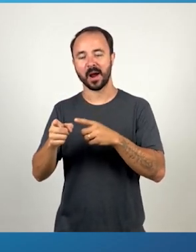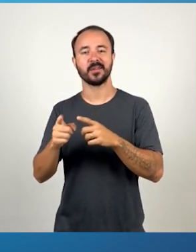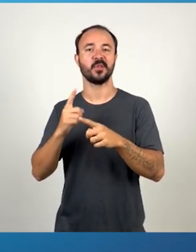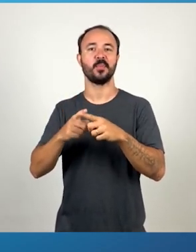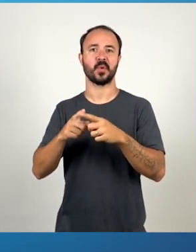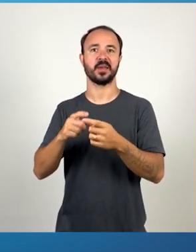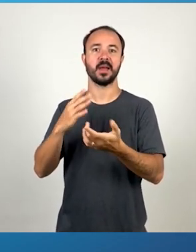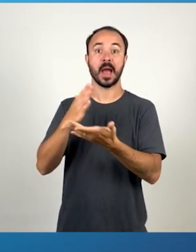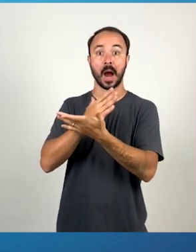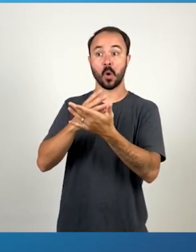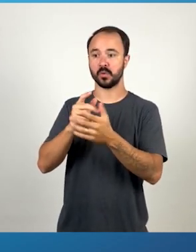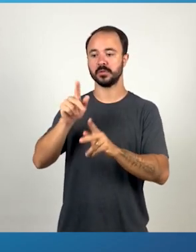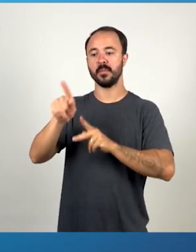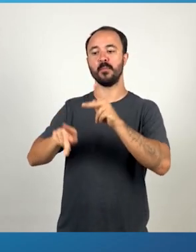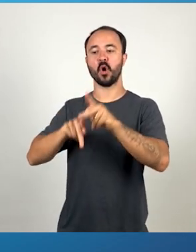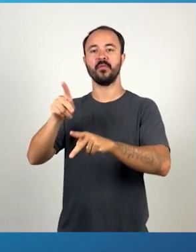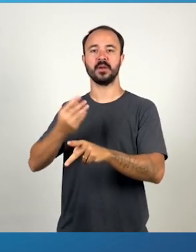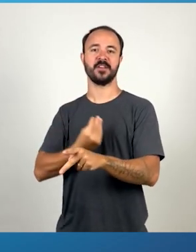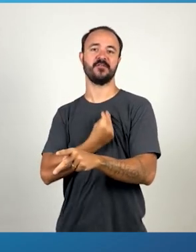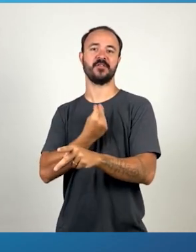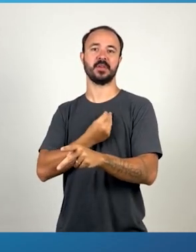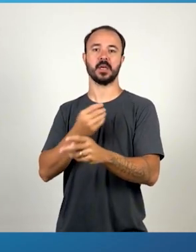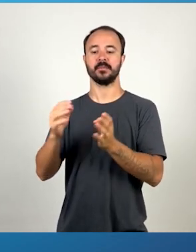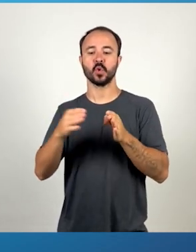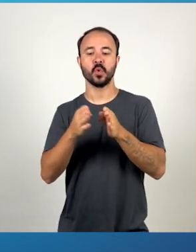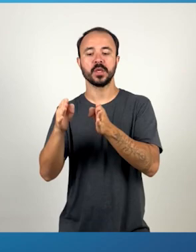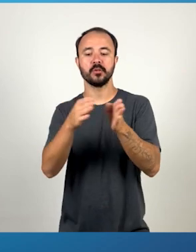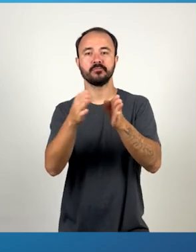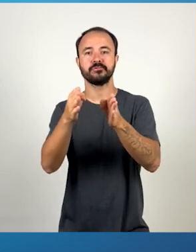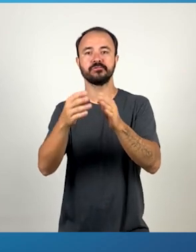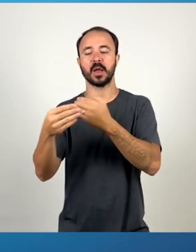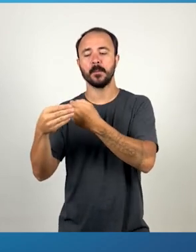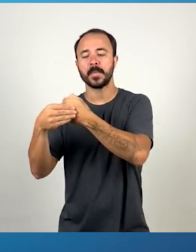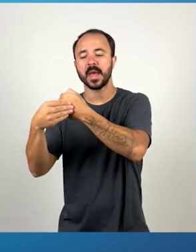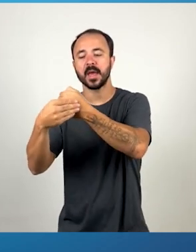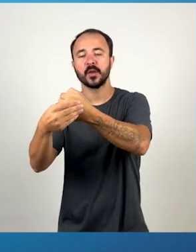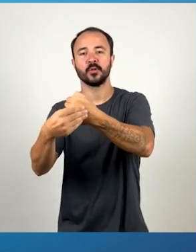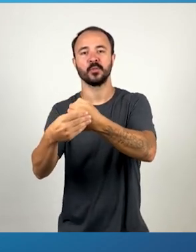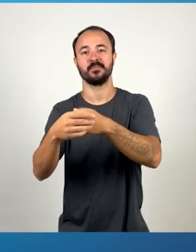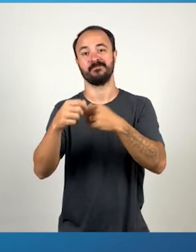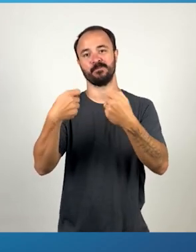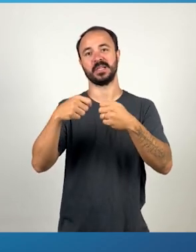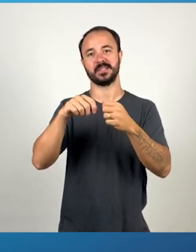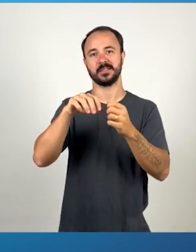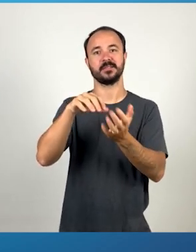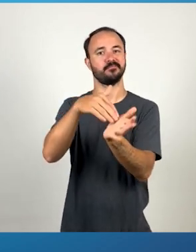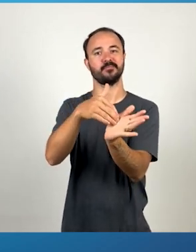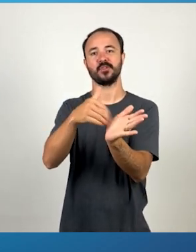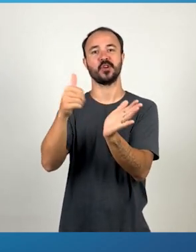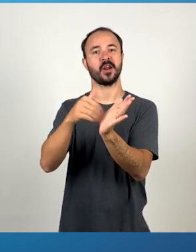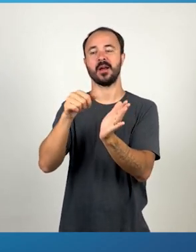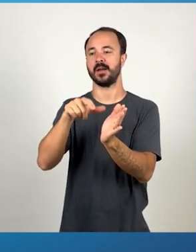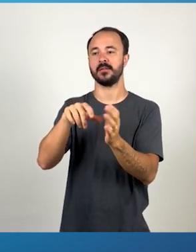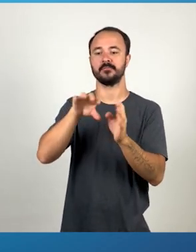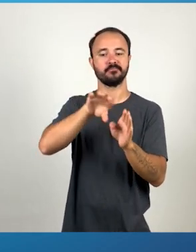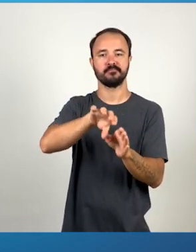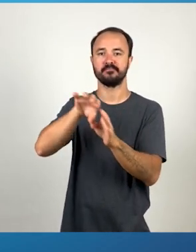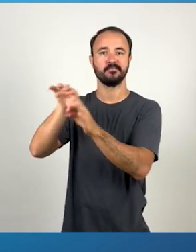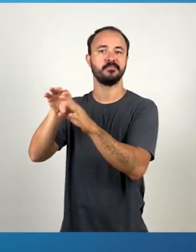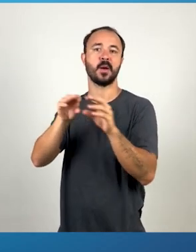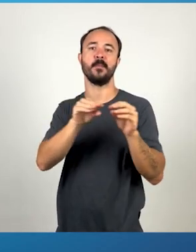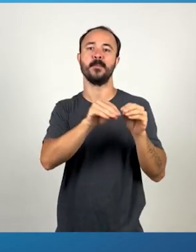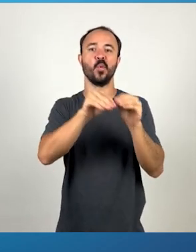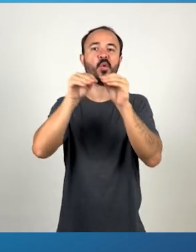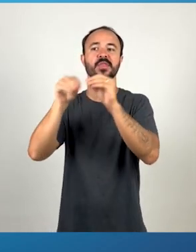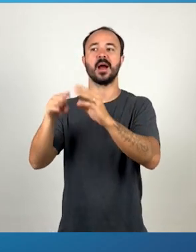eles habitavam antes vai ser uma área alagada. E o curso dos rios é alterado para o represamento de água, tá? Então, aí